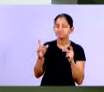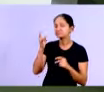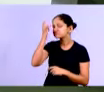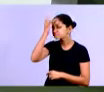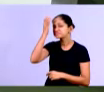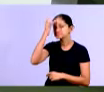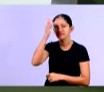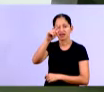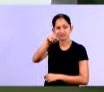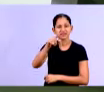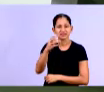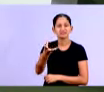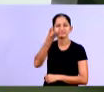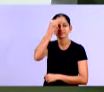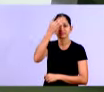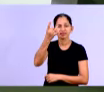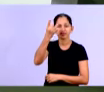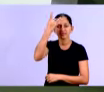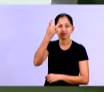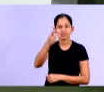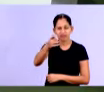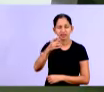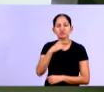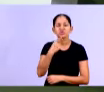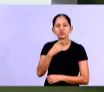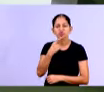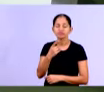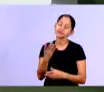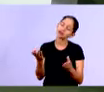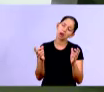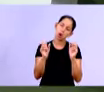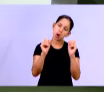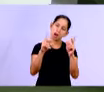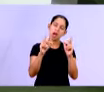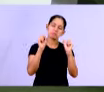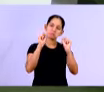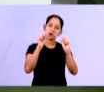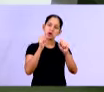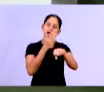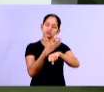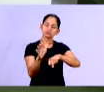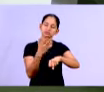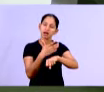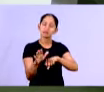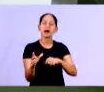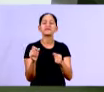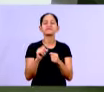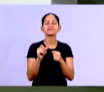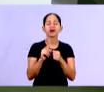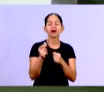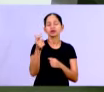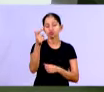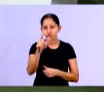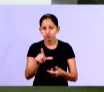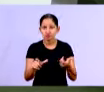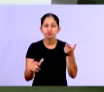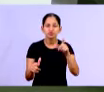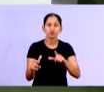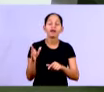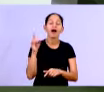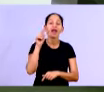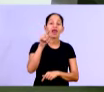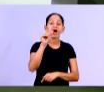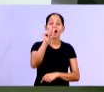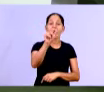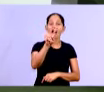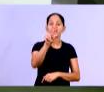para os nossos alunos decorar isso. Se ficou com dúvida, volte no exercício. Você pode fazer isso quantas vezes quiser. Essas aulas vão para o YouTube amanhã,